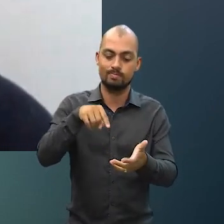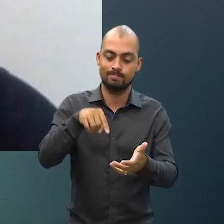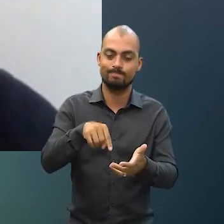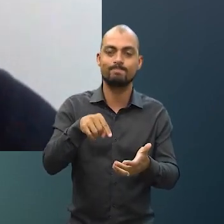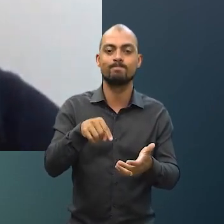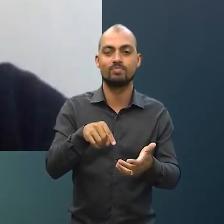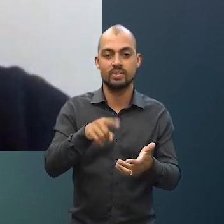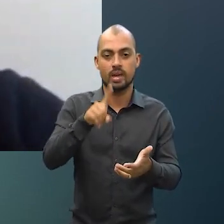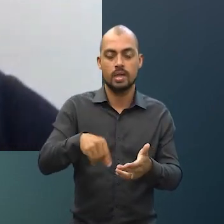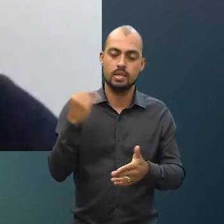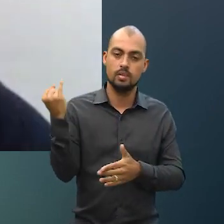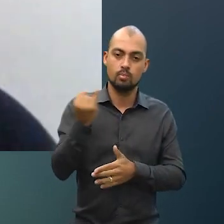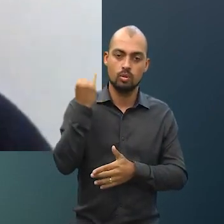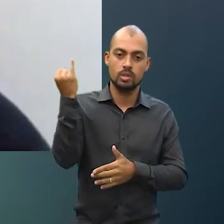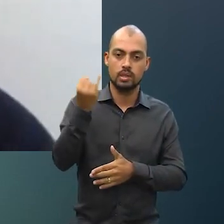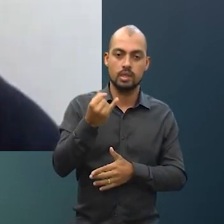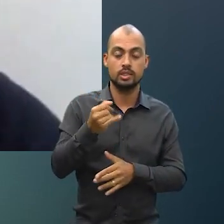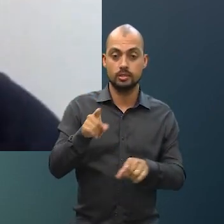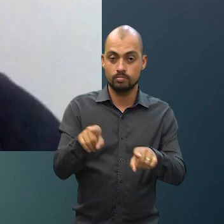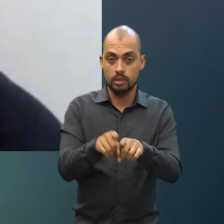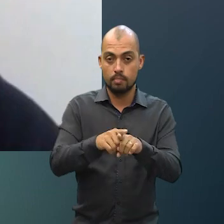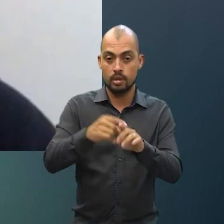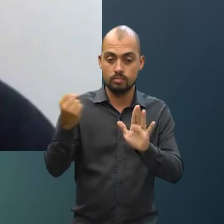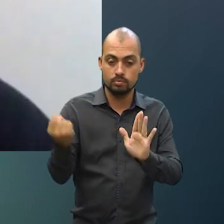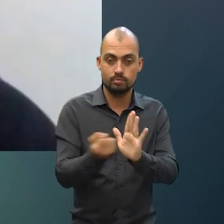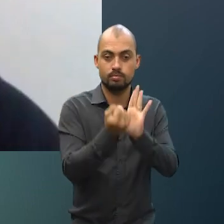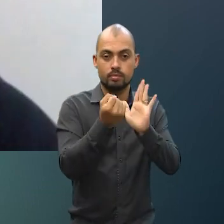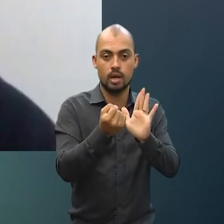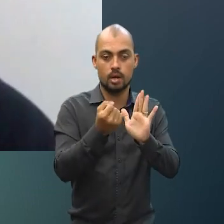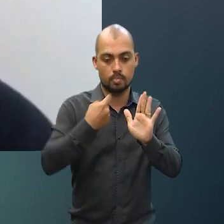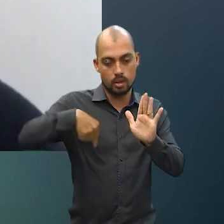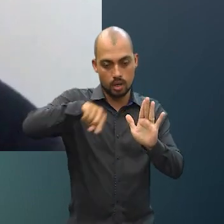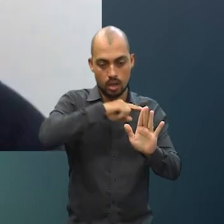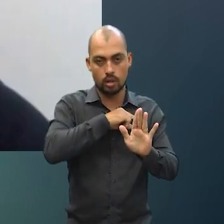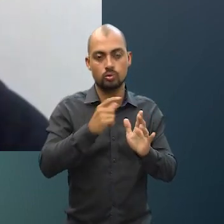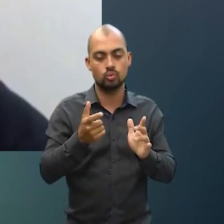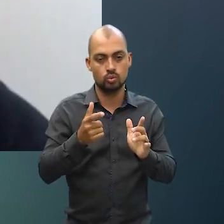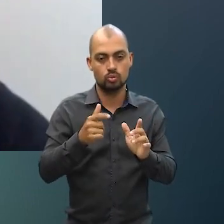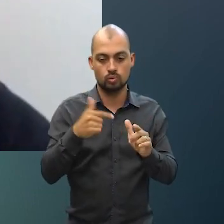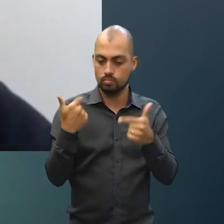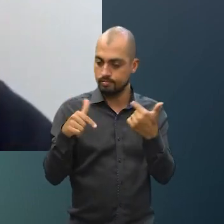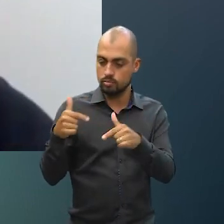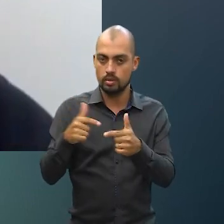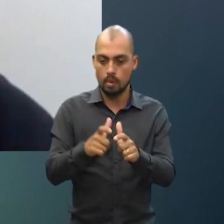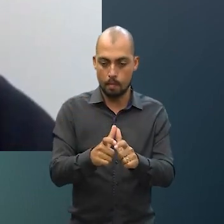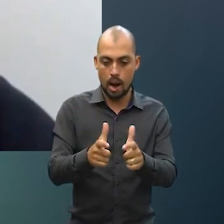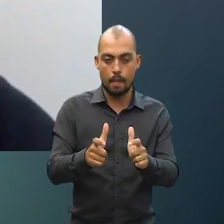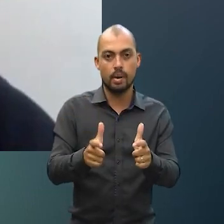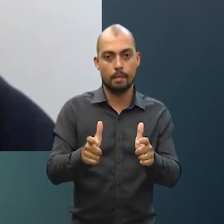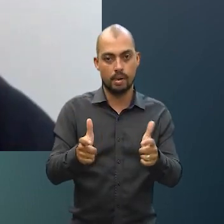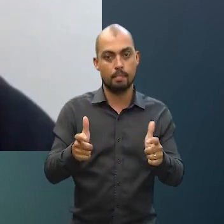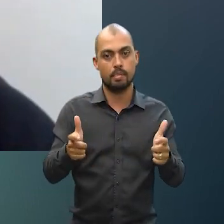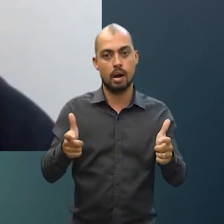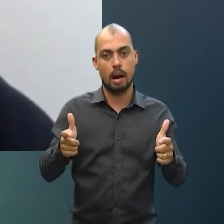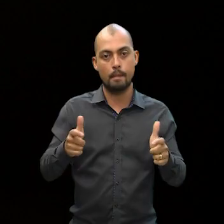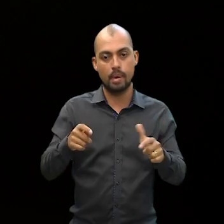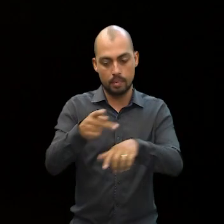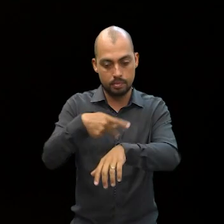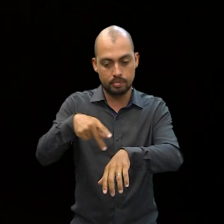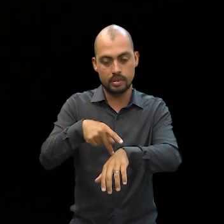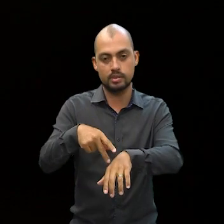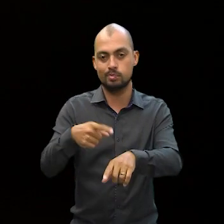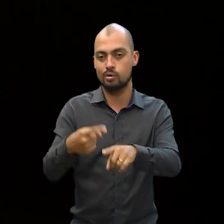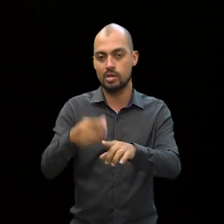muito importante, acho que até decisivo para a expansão do nosso negócio, porque todo mundo